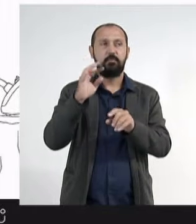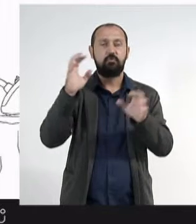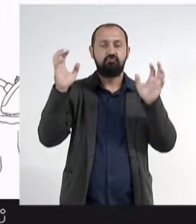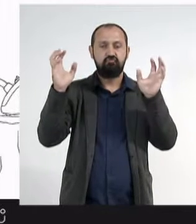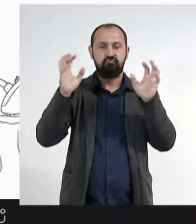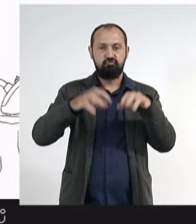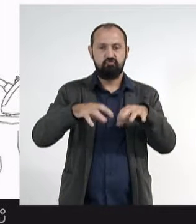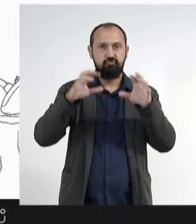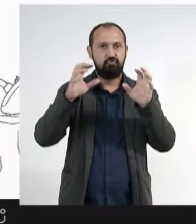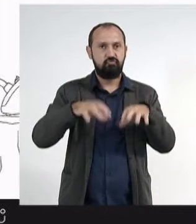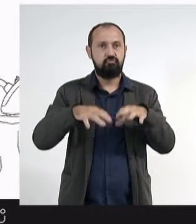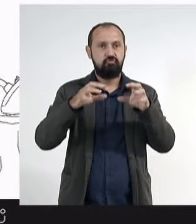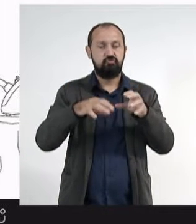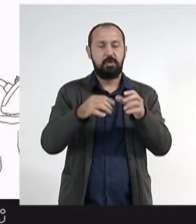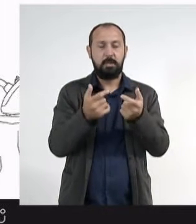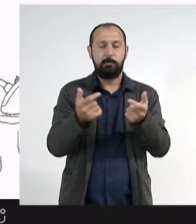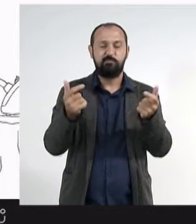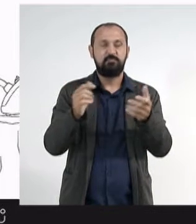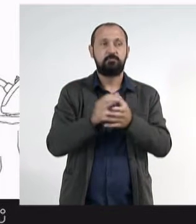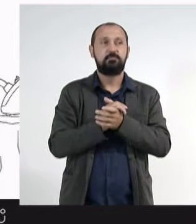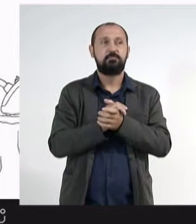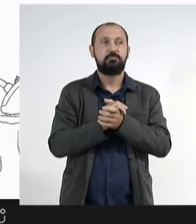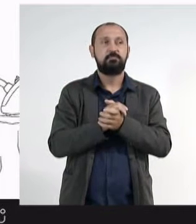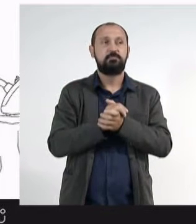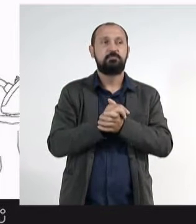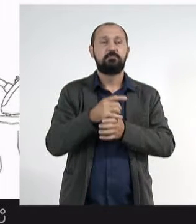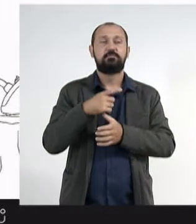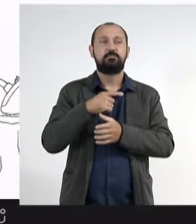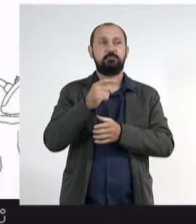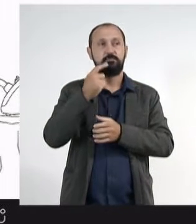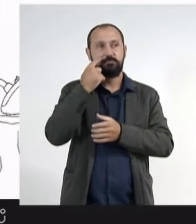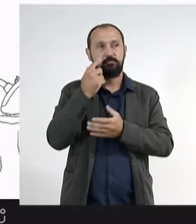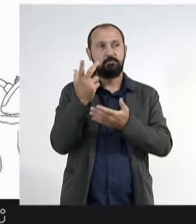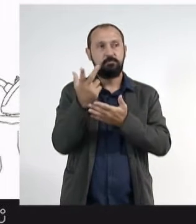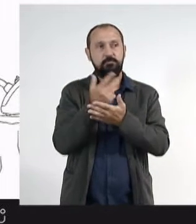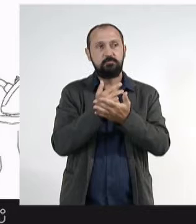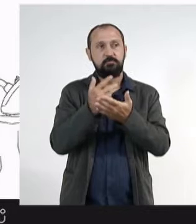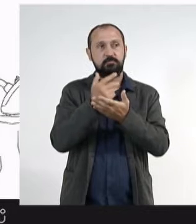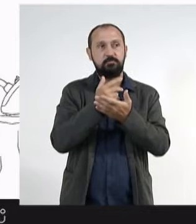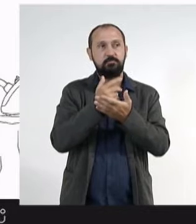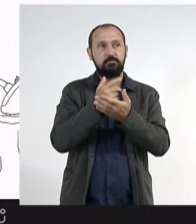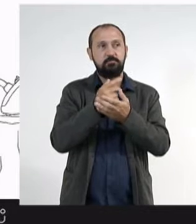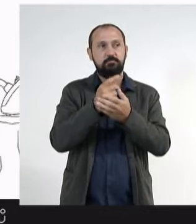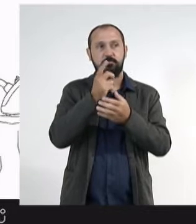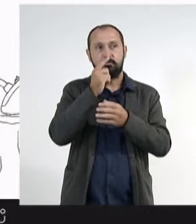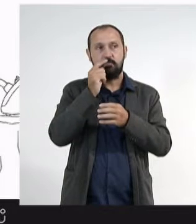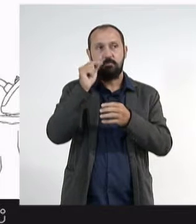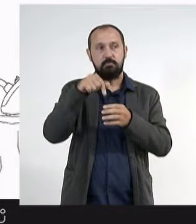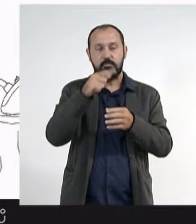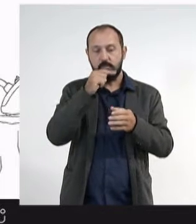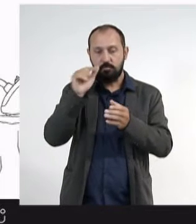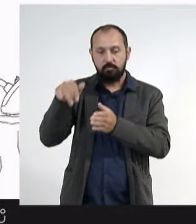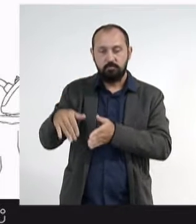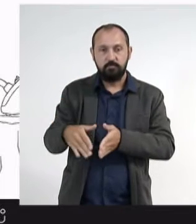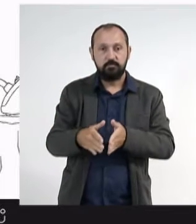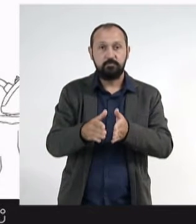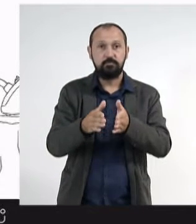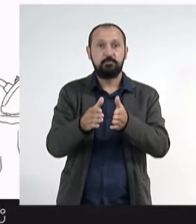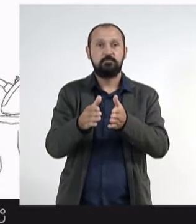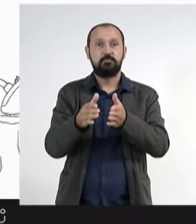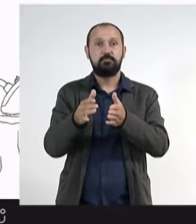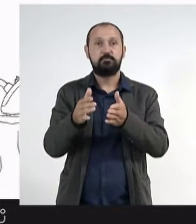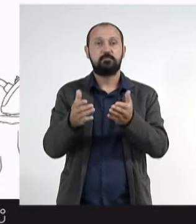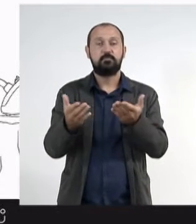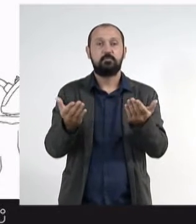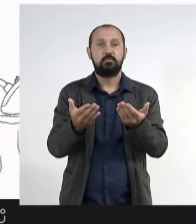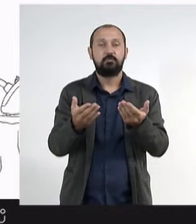provocam inundações e vazões de estiagem. Ali vocês têm na figura a área urbana, os mananciais de onde tiramos